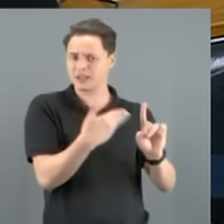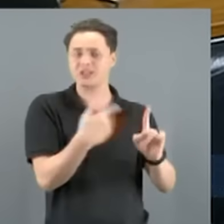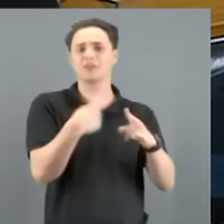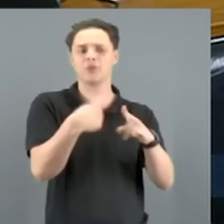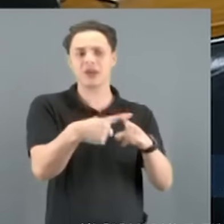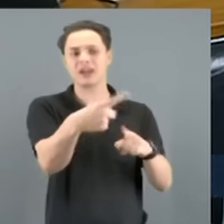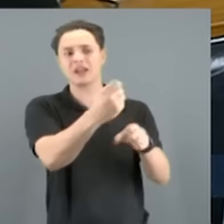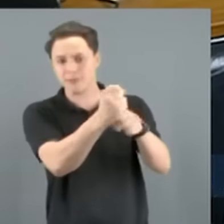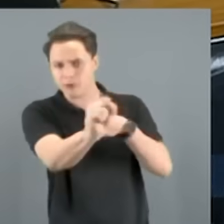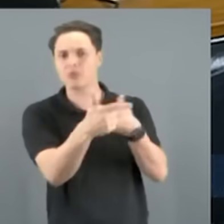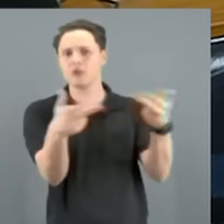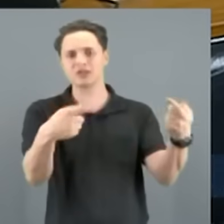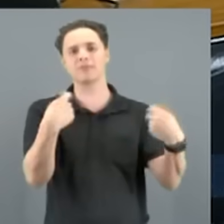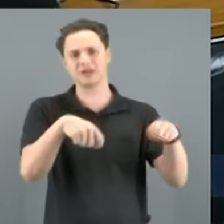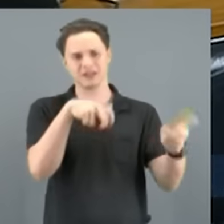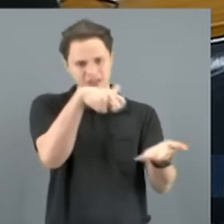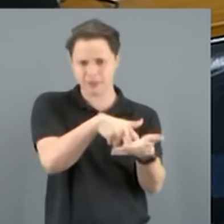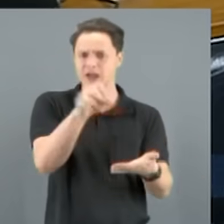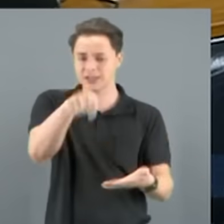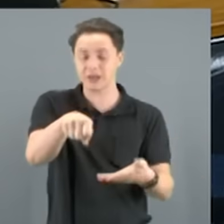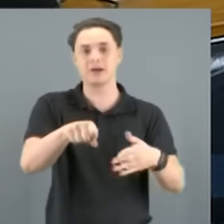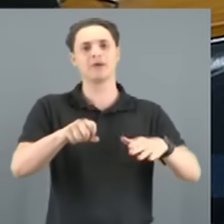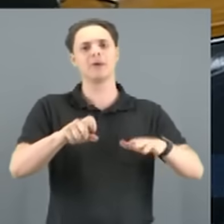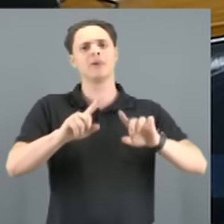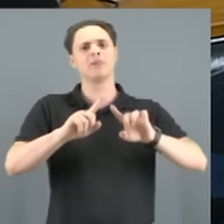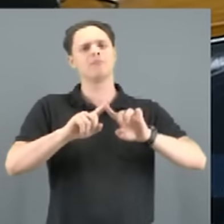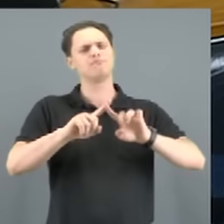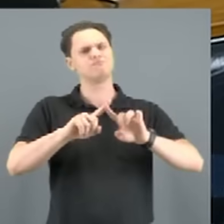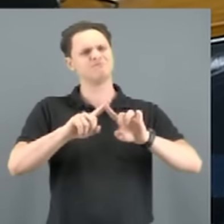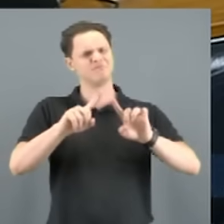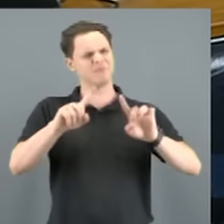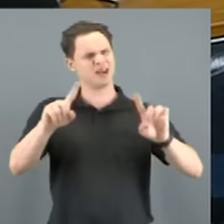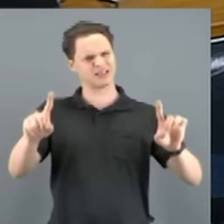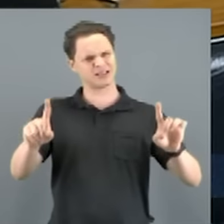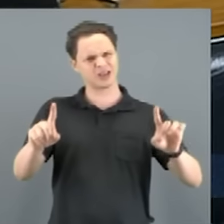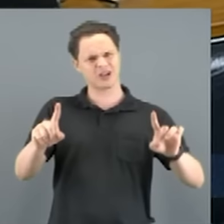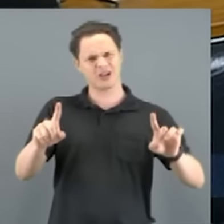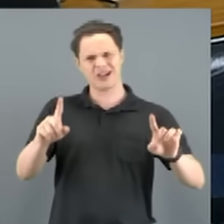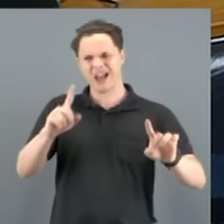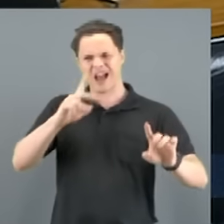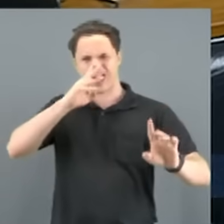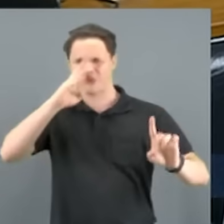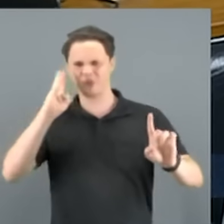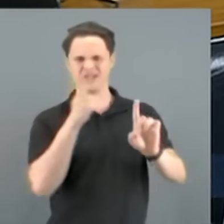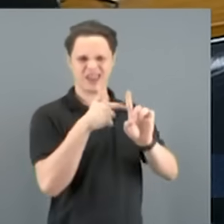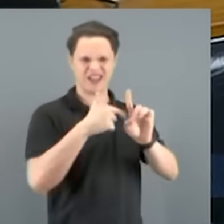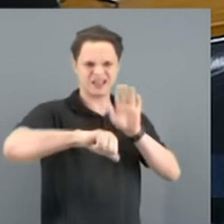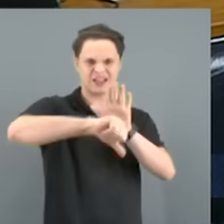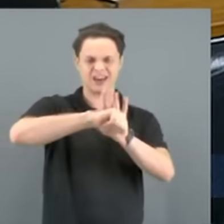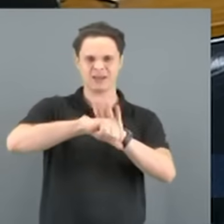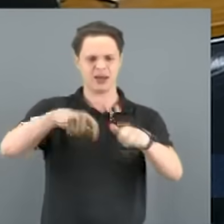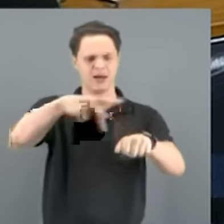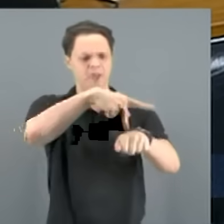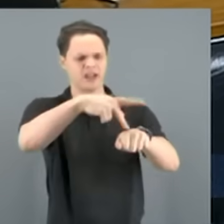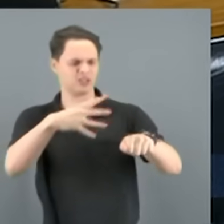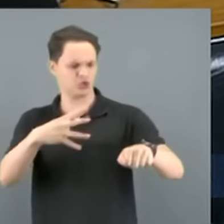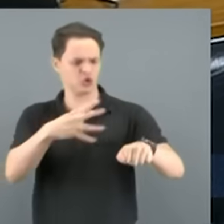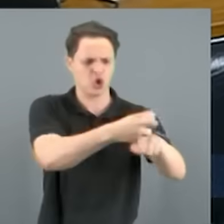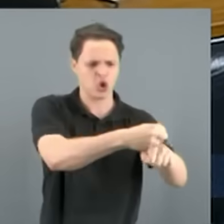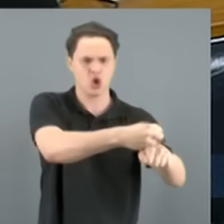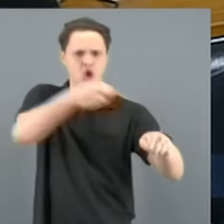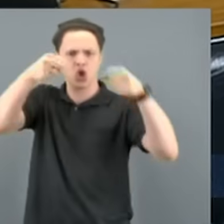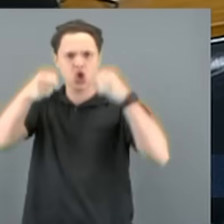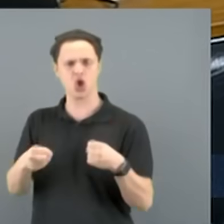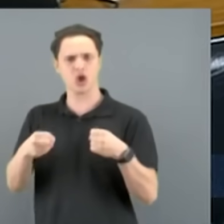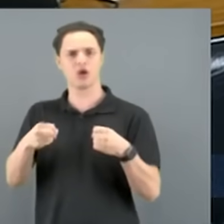tombado e tudo aquilo ali que ele fez mas horas golpe de estado Russo Olha isso e tem que ir